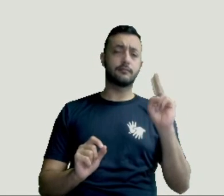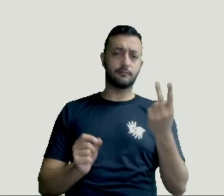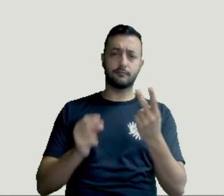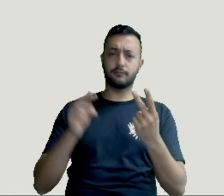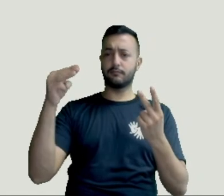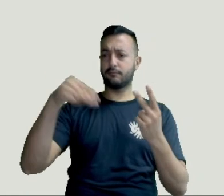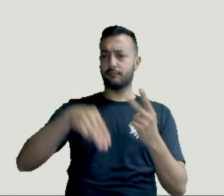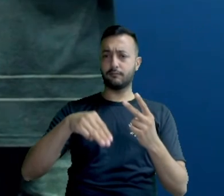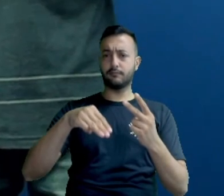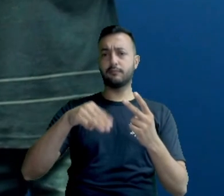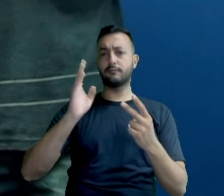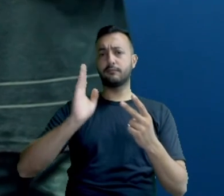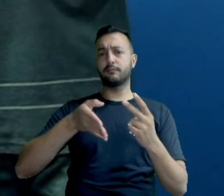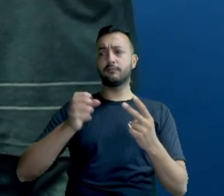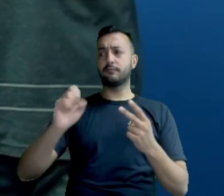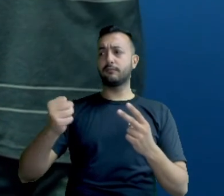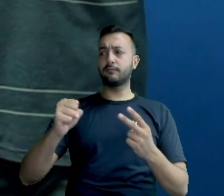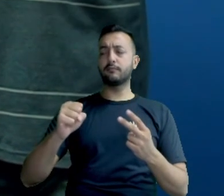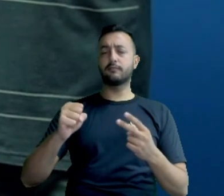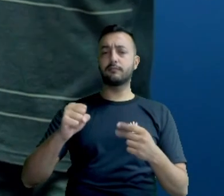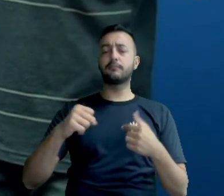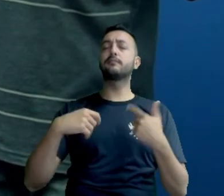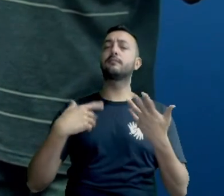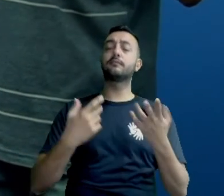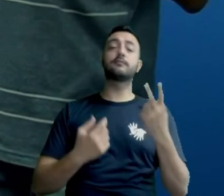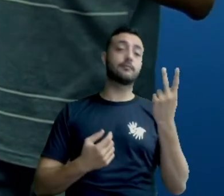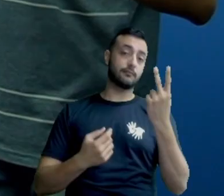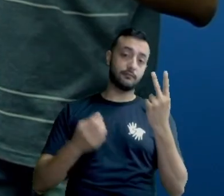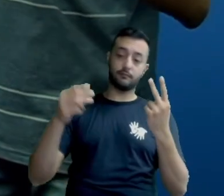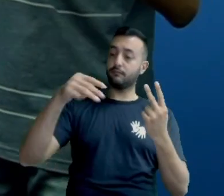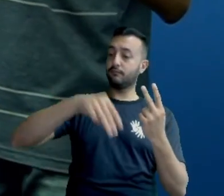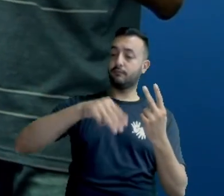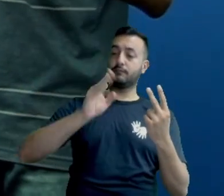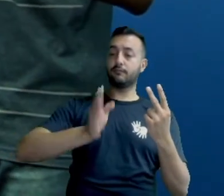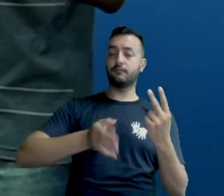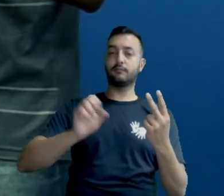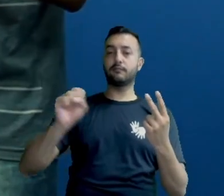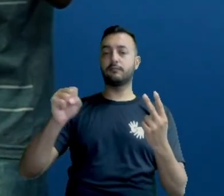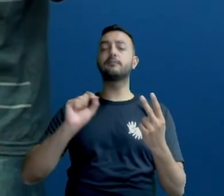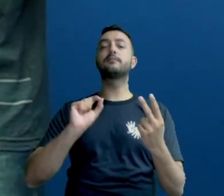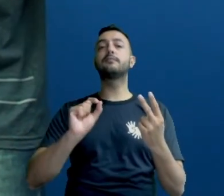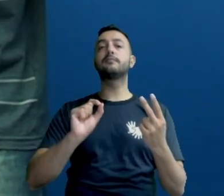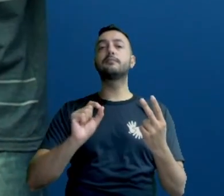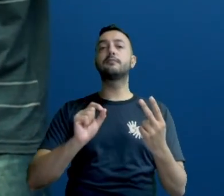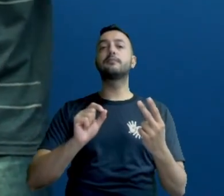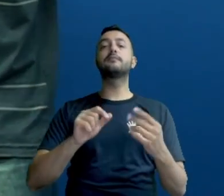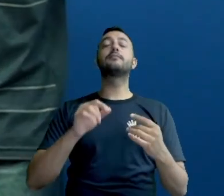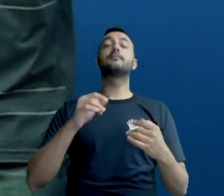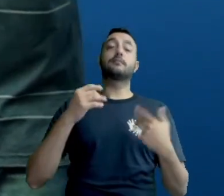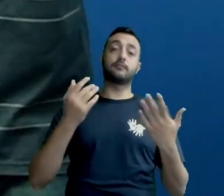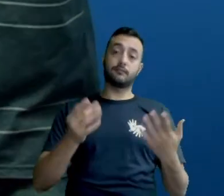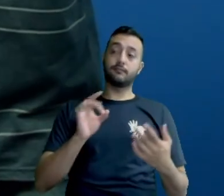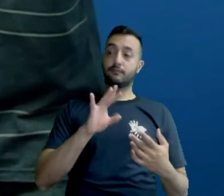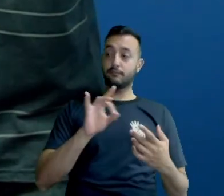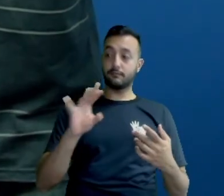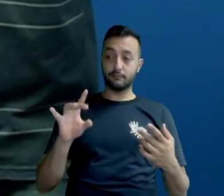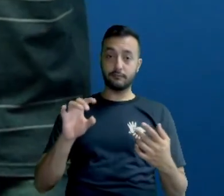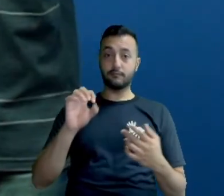segundo? Volta aqui para mim. Gente, 2 metros por segundo quer dizer o seguinte, que ele, a cada